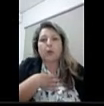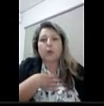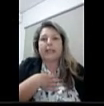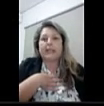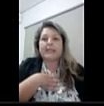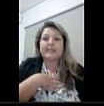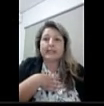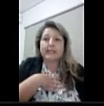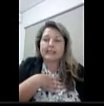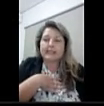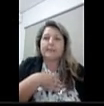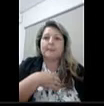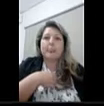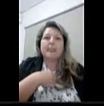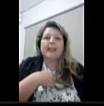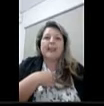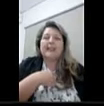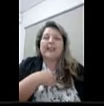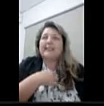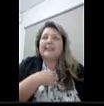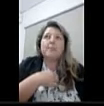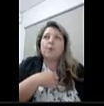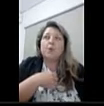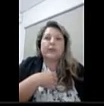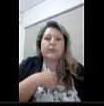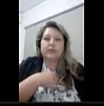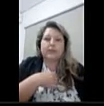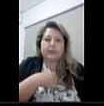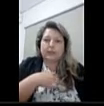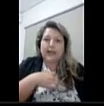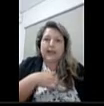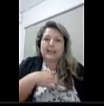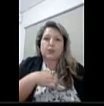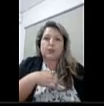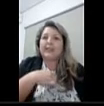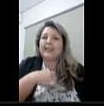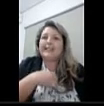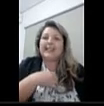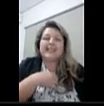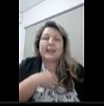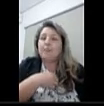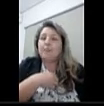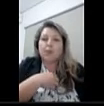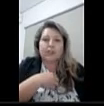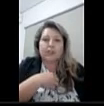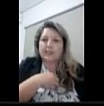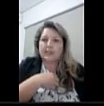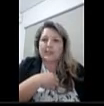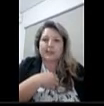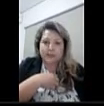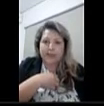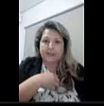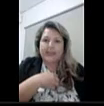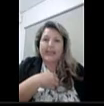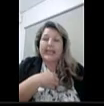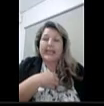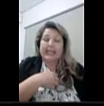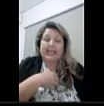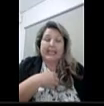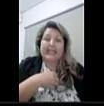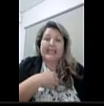descalculia e dislexia. E ele tem muita dificuldade, só que ele desenha muitíssimo bem.